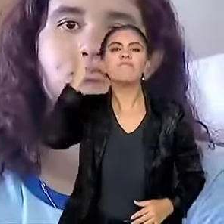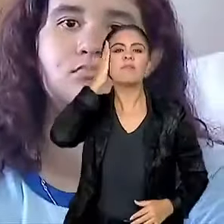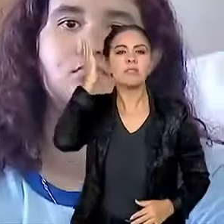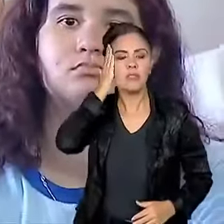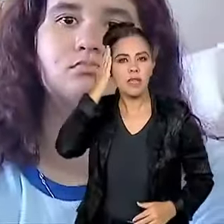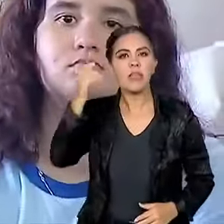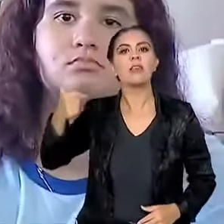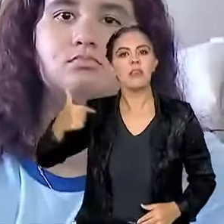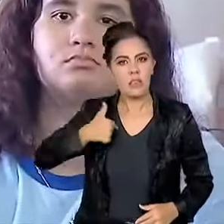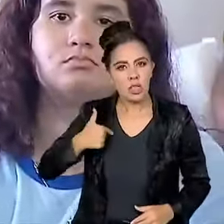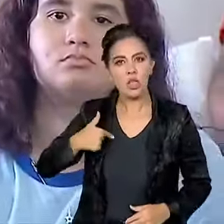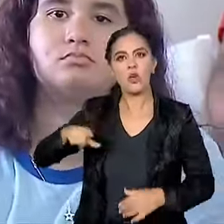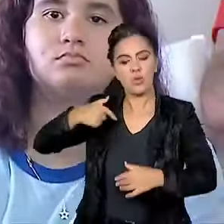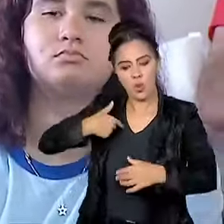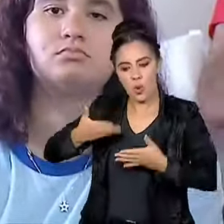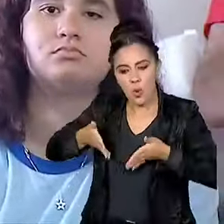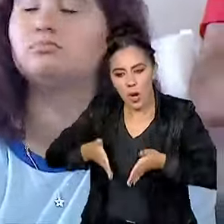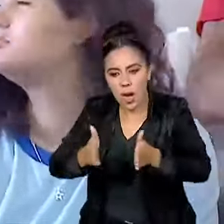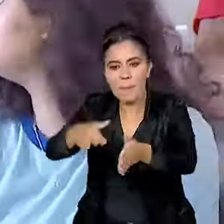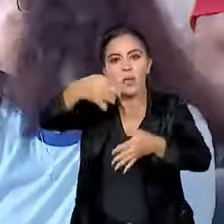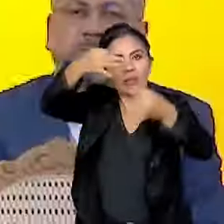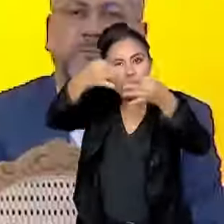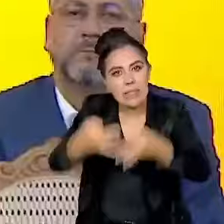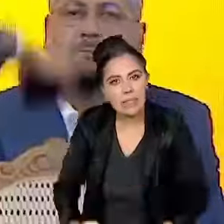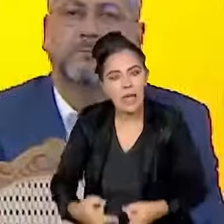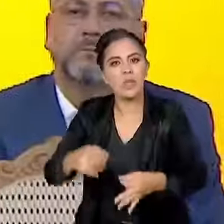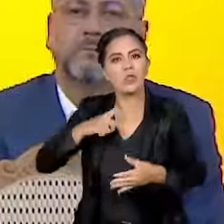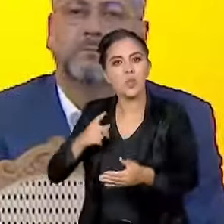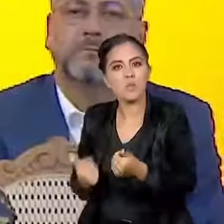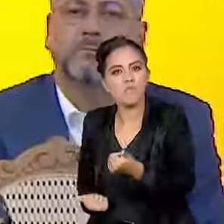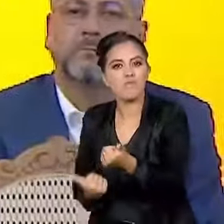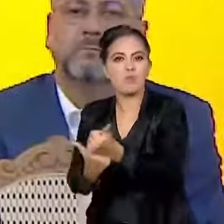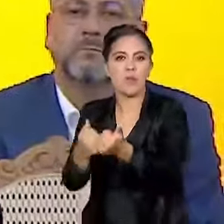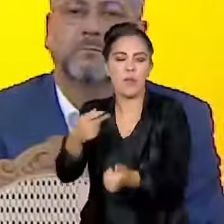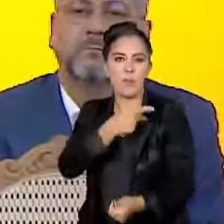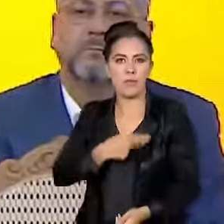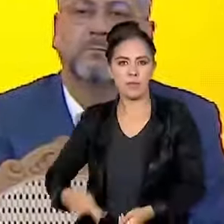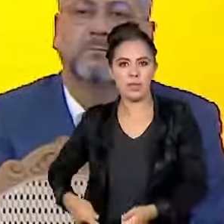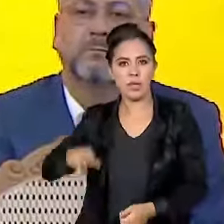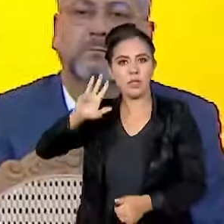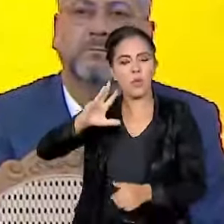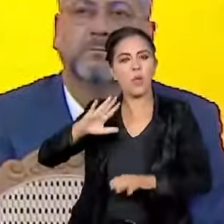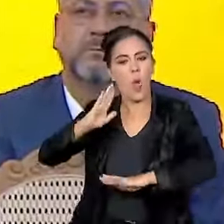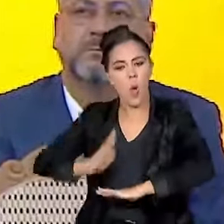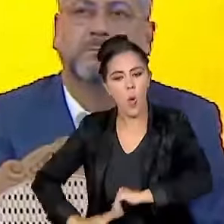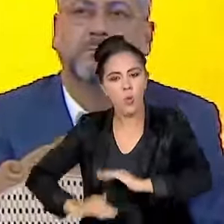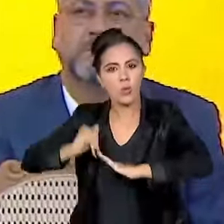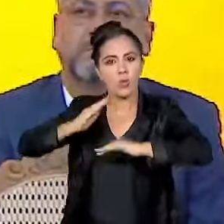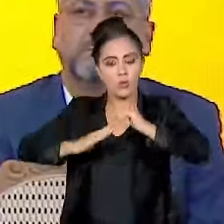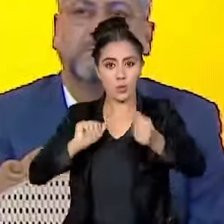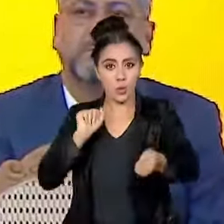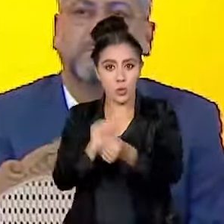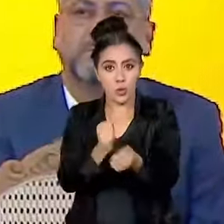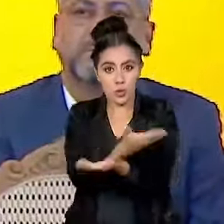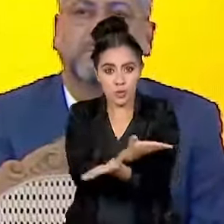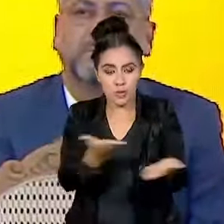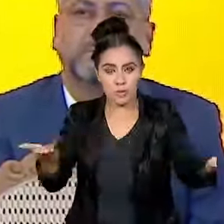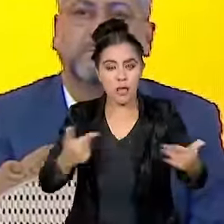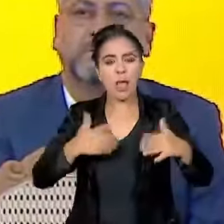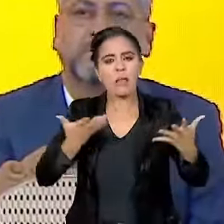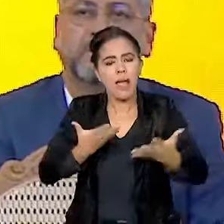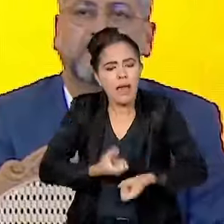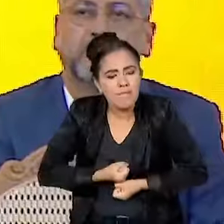estou sim do lado certo da história, construindo com esse líder e tantos outros. E eu quero dizer para vocês aqui hoje, do fundo do